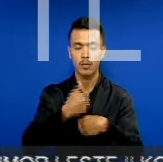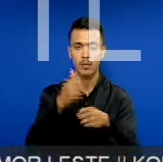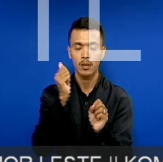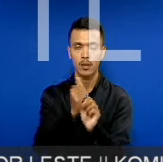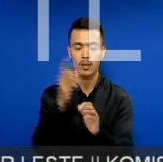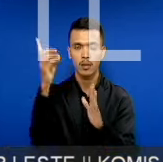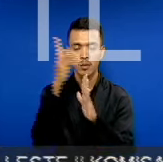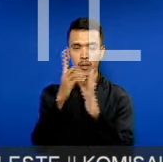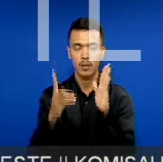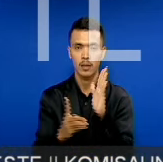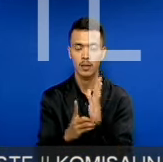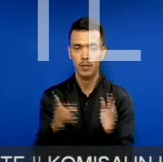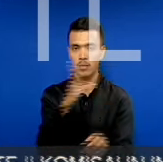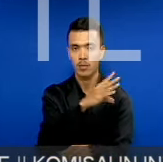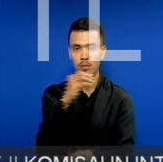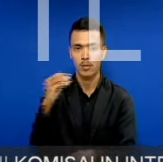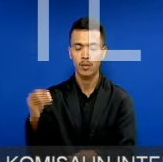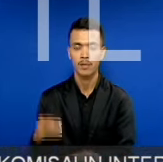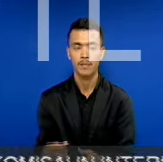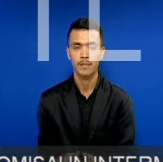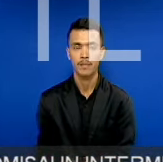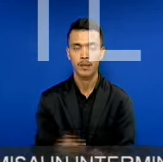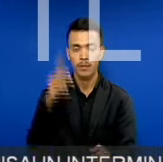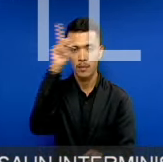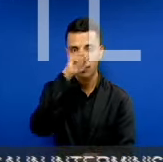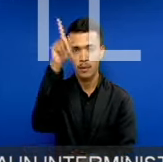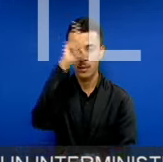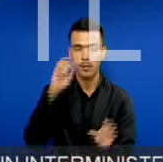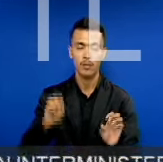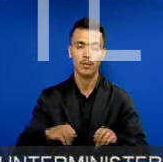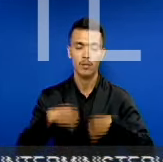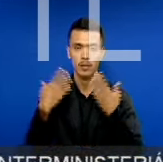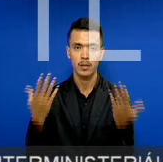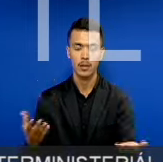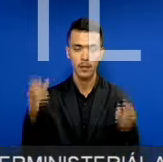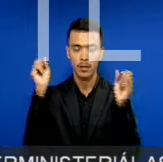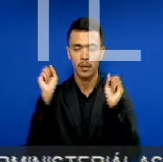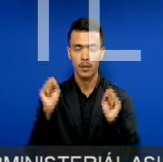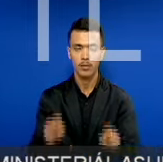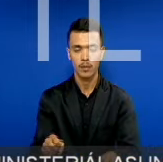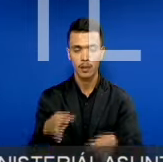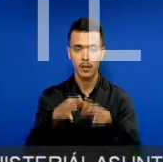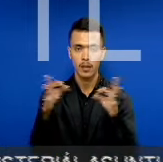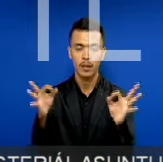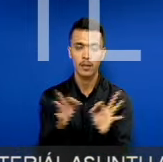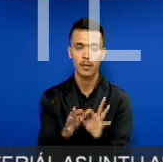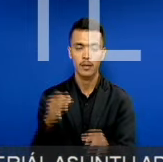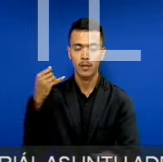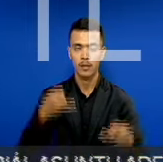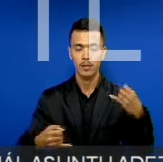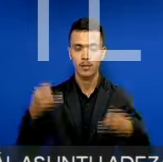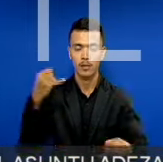dar o cira, no halo ela pesquisa o insamaca, a tu bele a dia e terenia